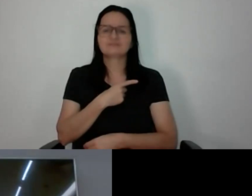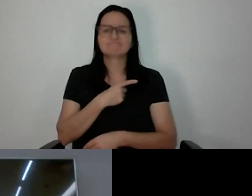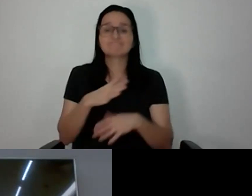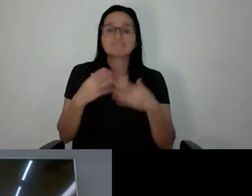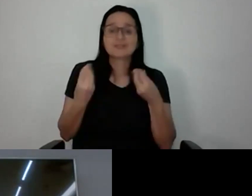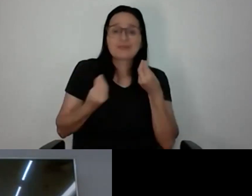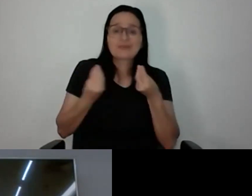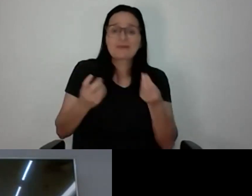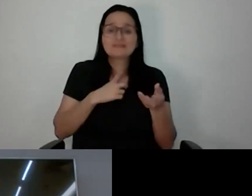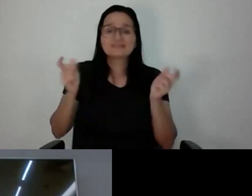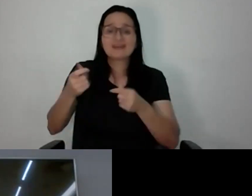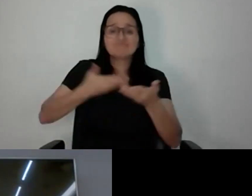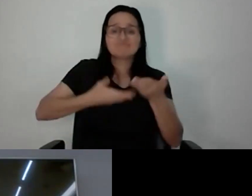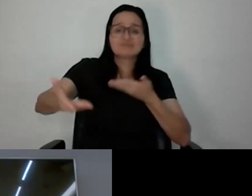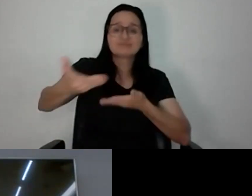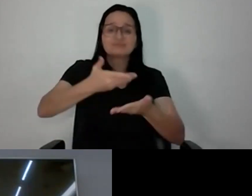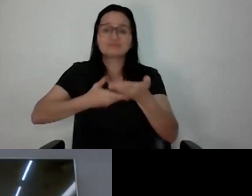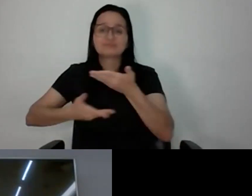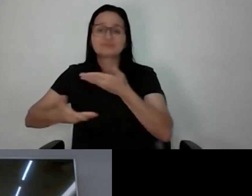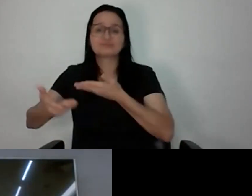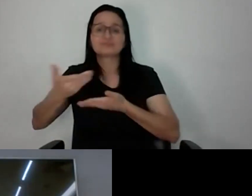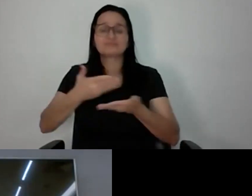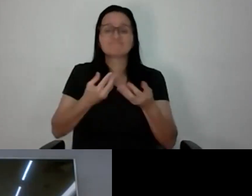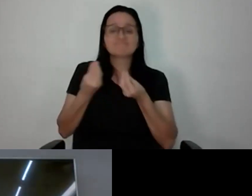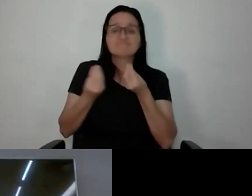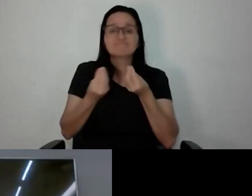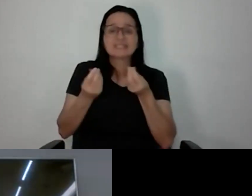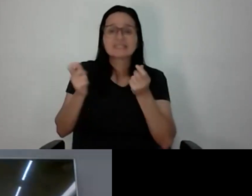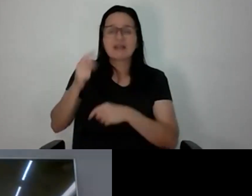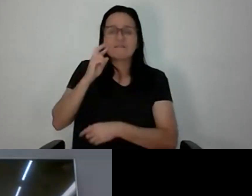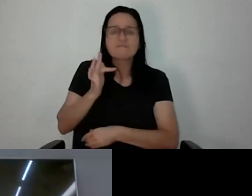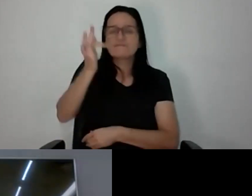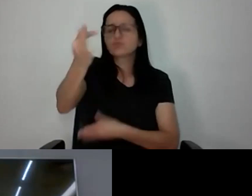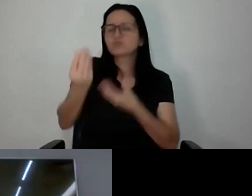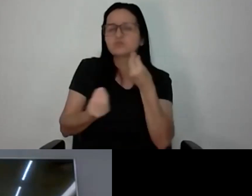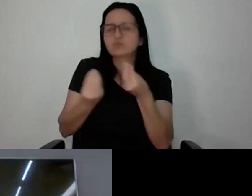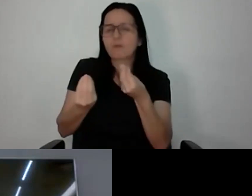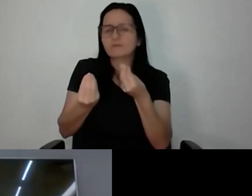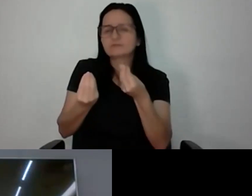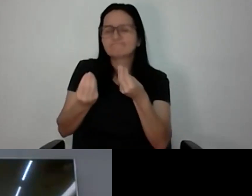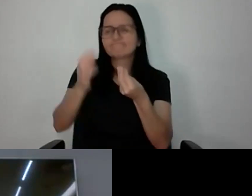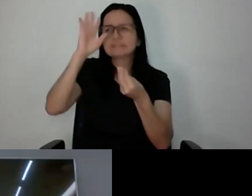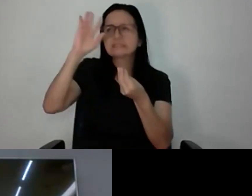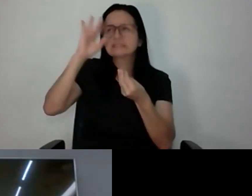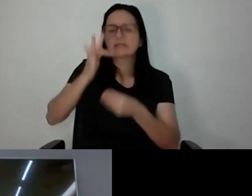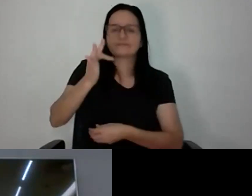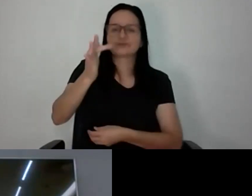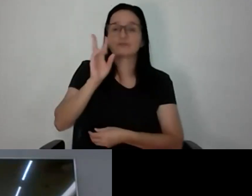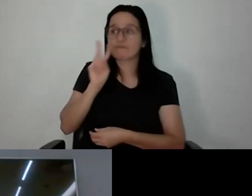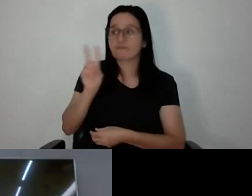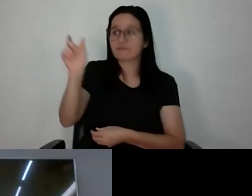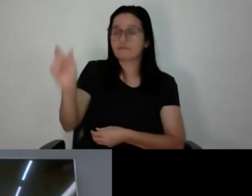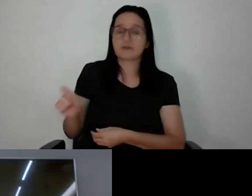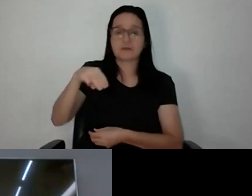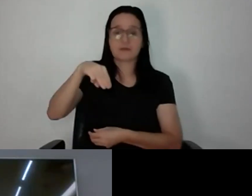a gente tem que estar ligado nessa... pensar à frente, eu quero dizer, né? Como vocês pensam à frente? O doutor Matheus, eu vi lá que eu fiz a pesquisa, eu